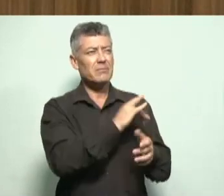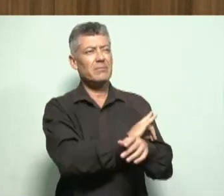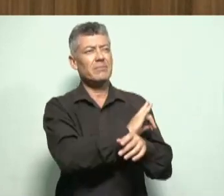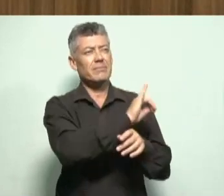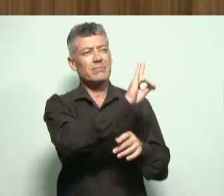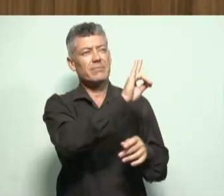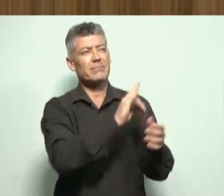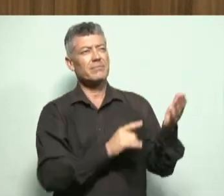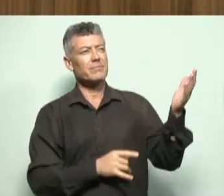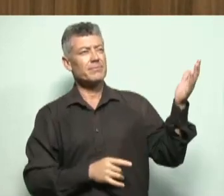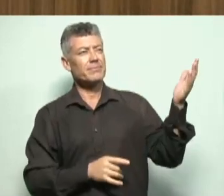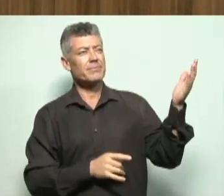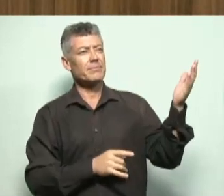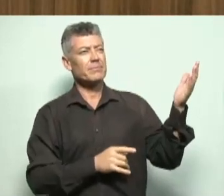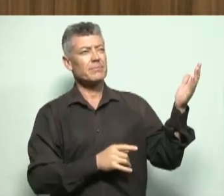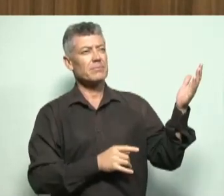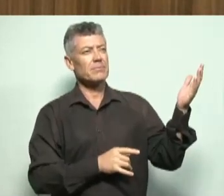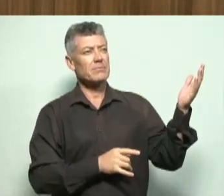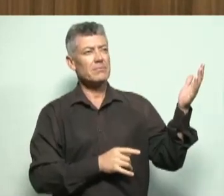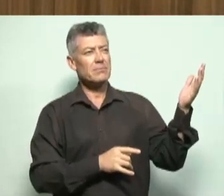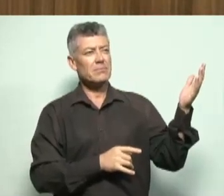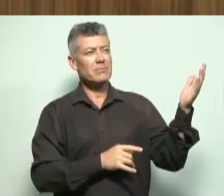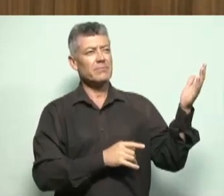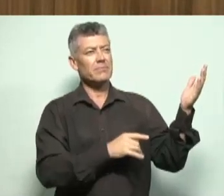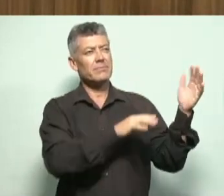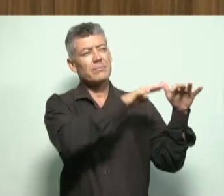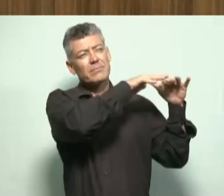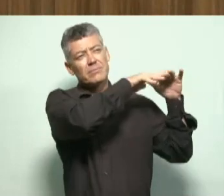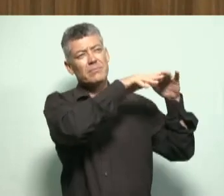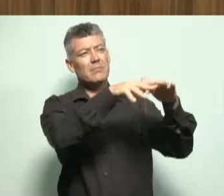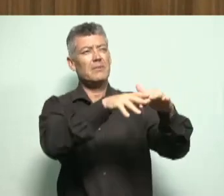Aquilo foi uma afronta à legislação desse país.